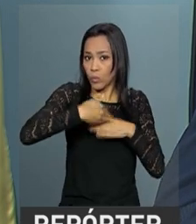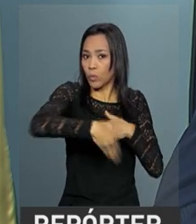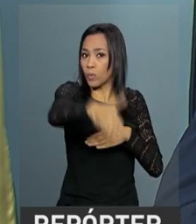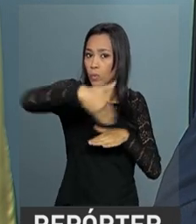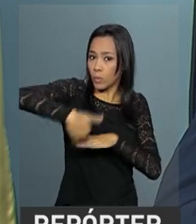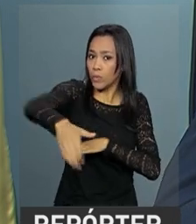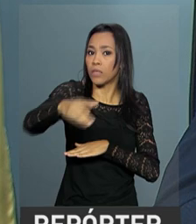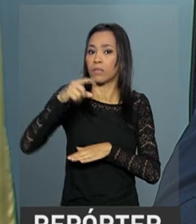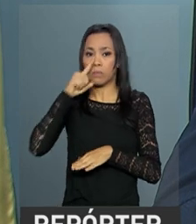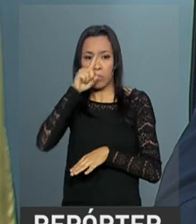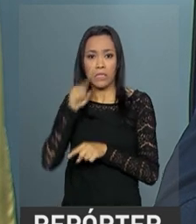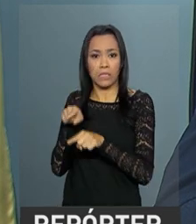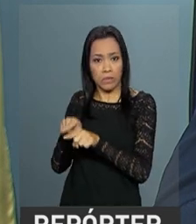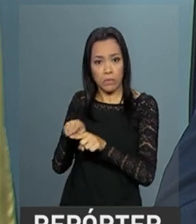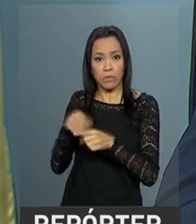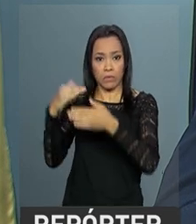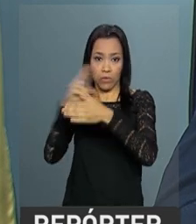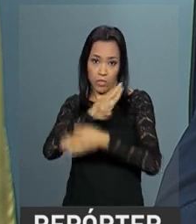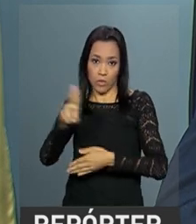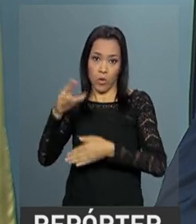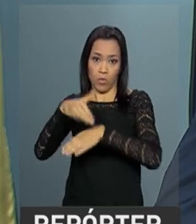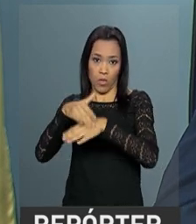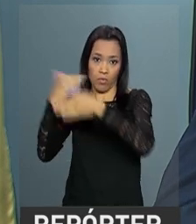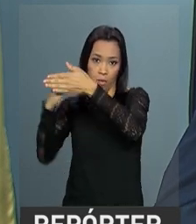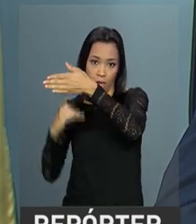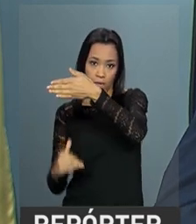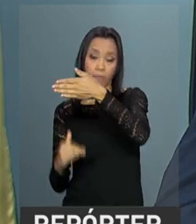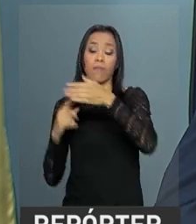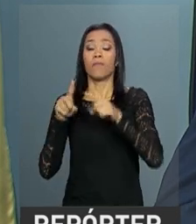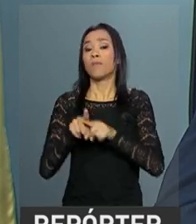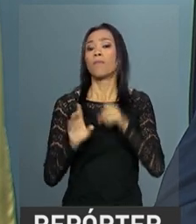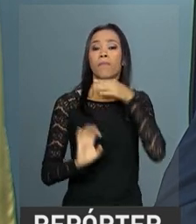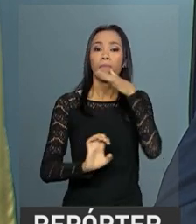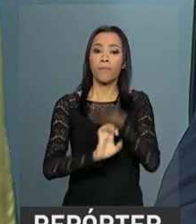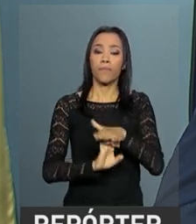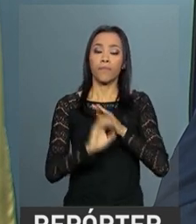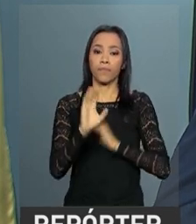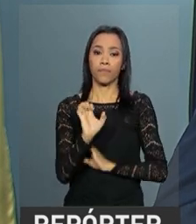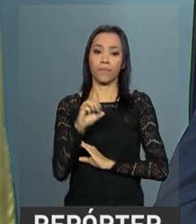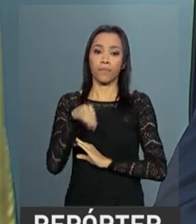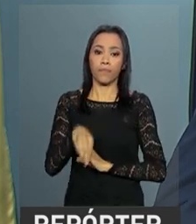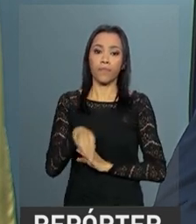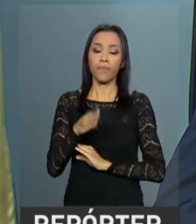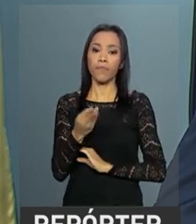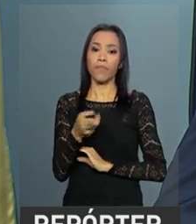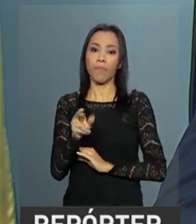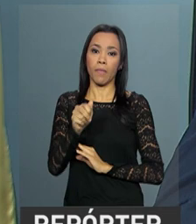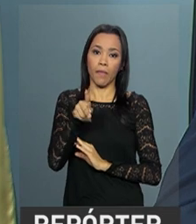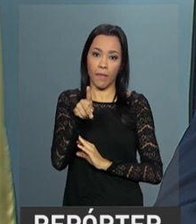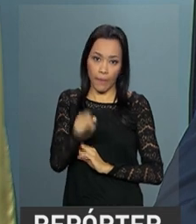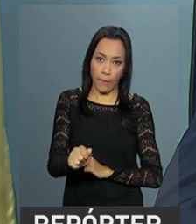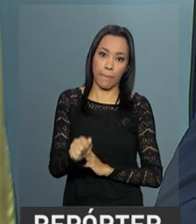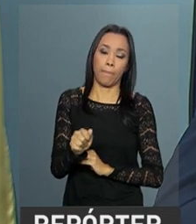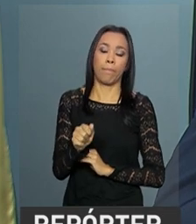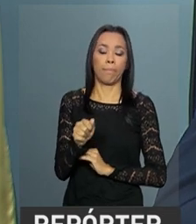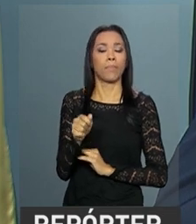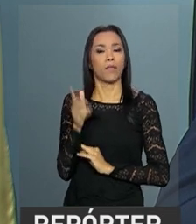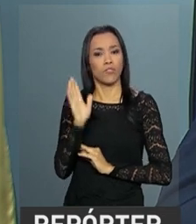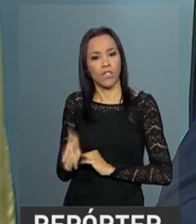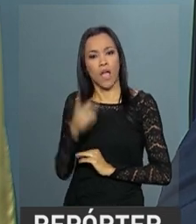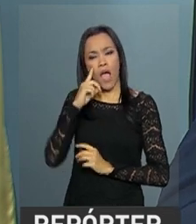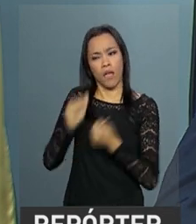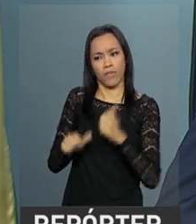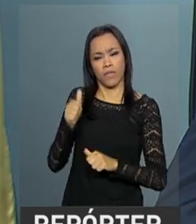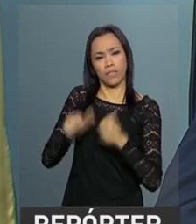atualizada regularmente a partir de contribuições da Embrapa, mas sobretudo a procedimentos internos mesmo de avaliação